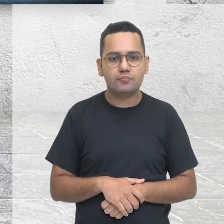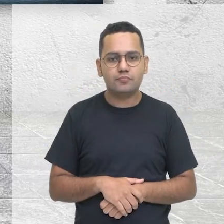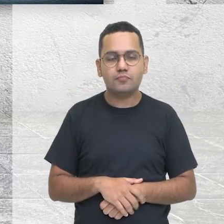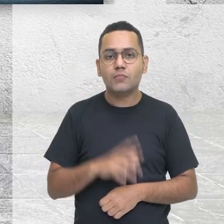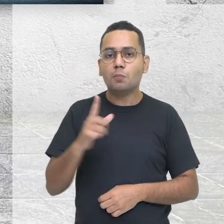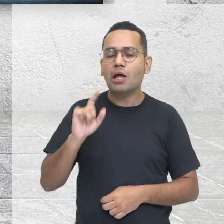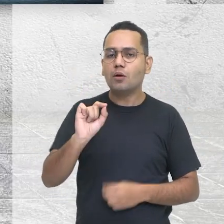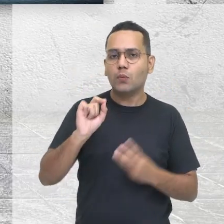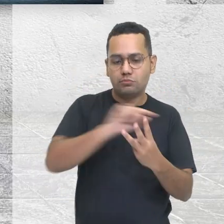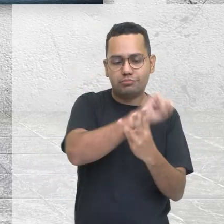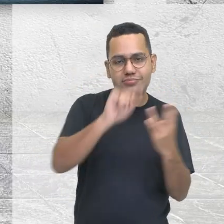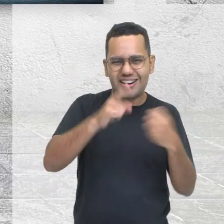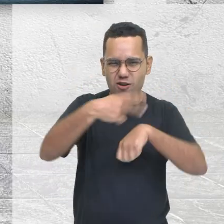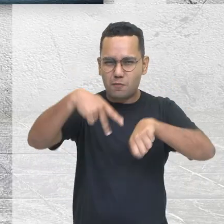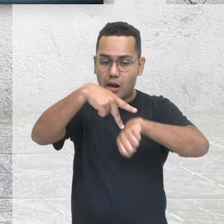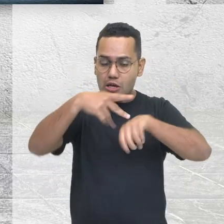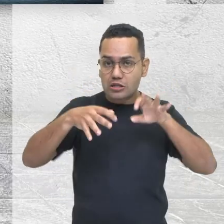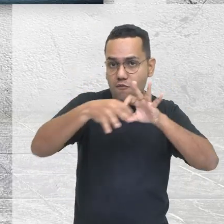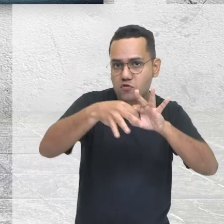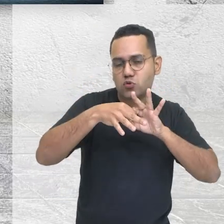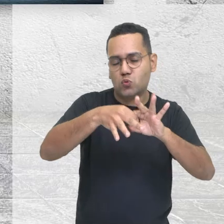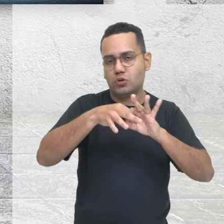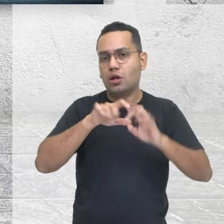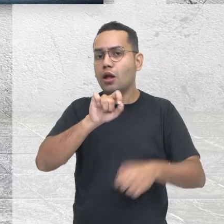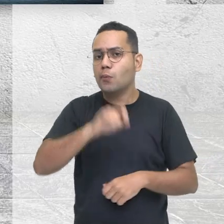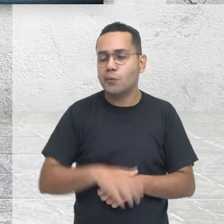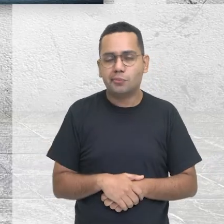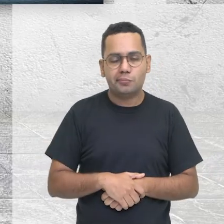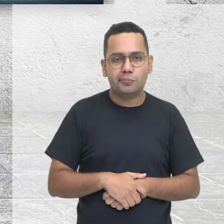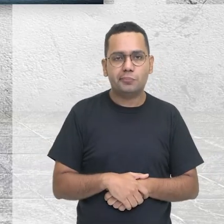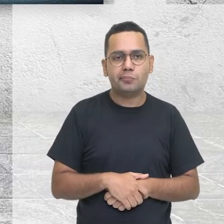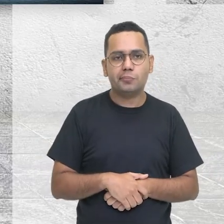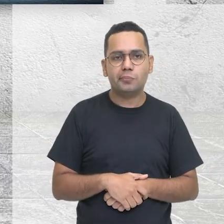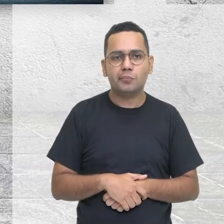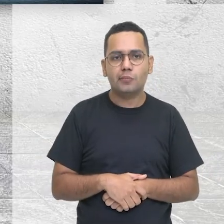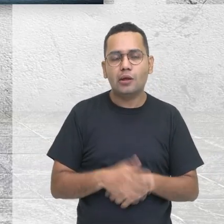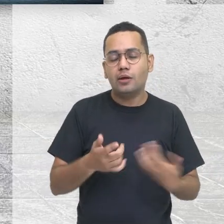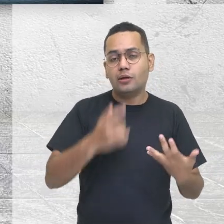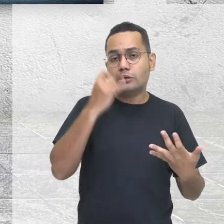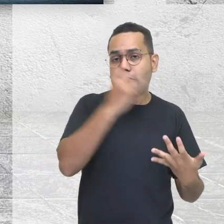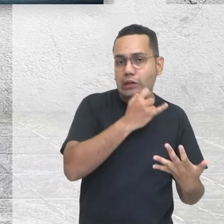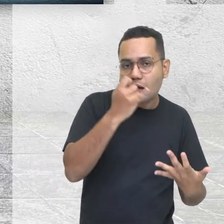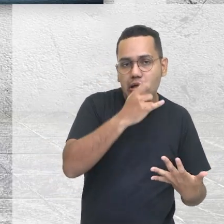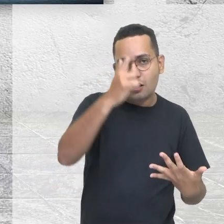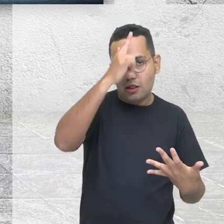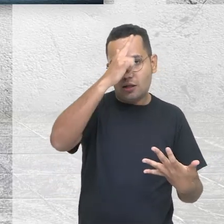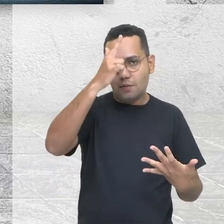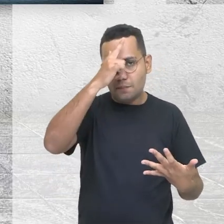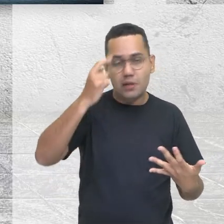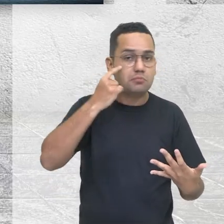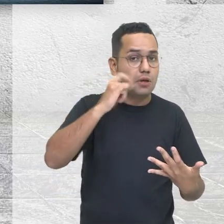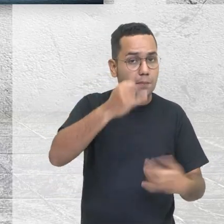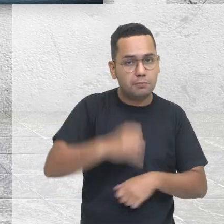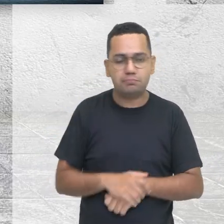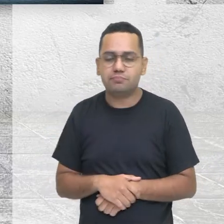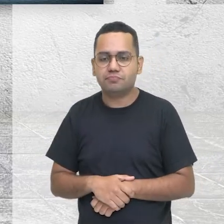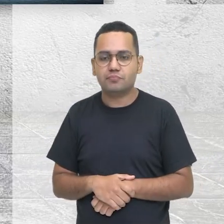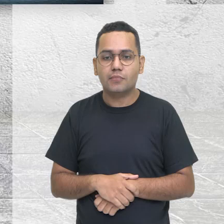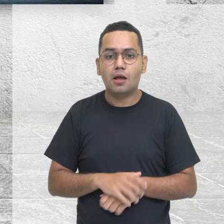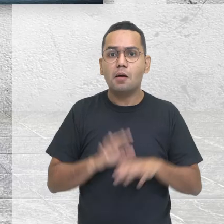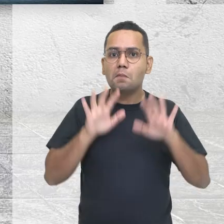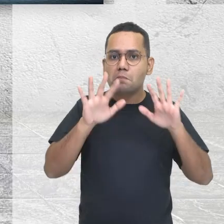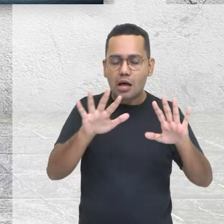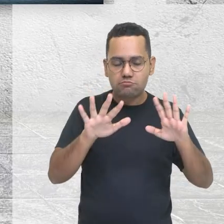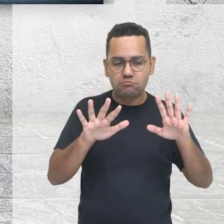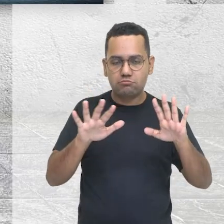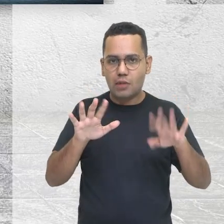Roma, Berlim e Tóquio, certo? Então, quando os Estados Unidos declaram guerra aos japoneses, automaticamente a